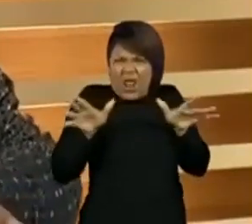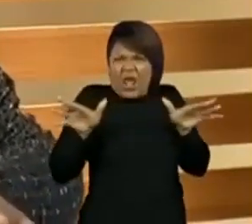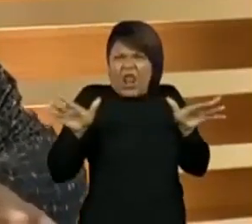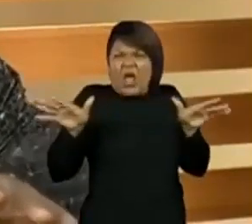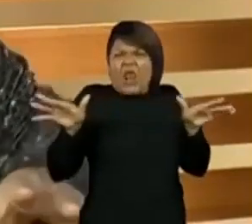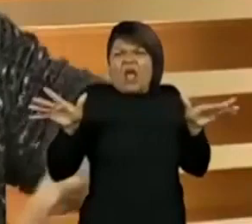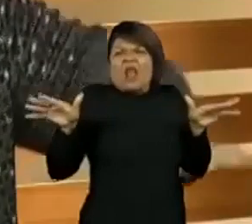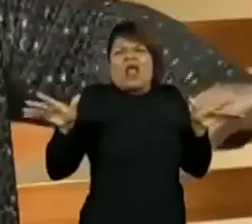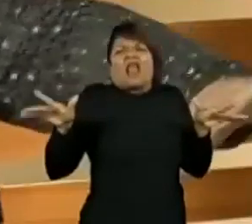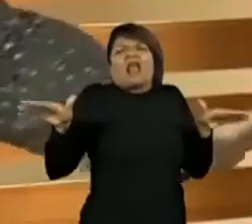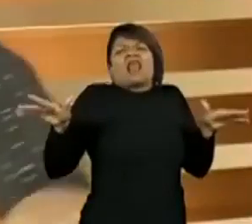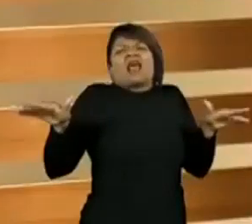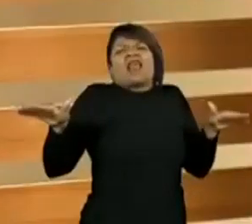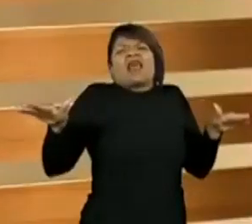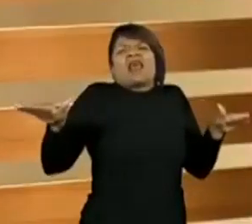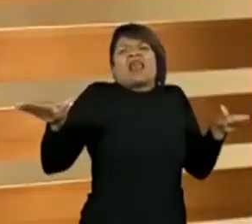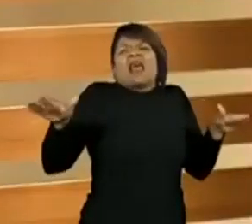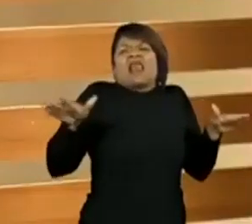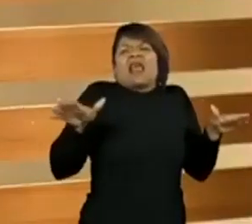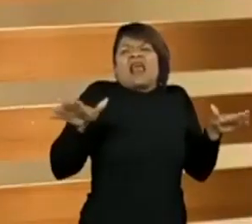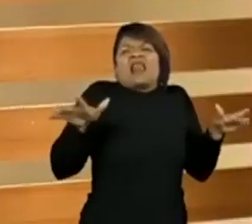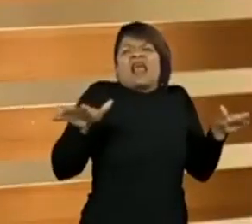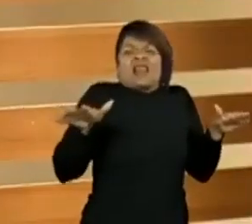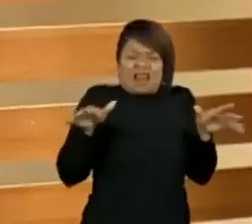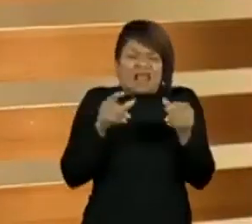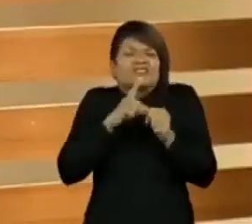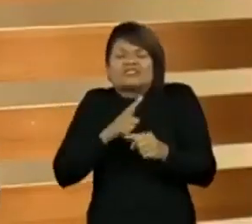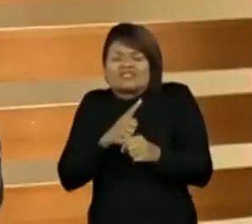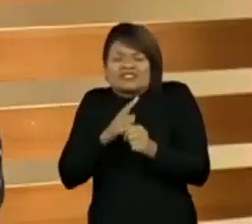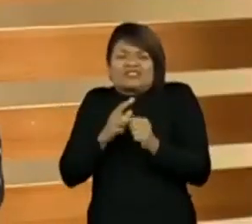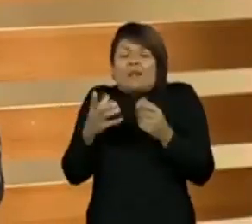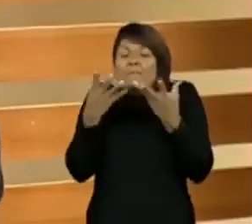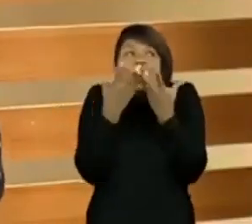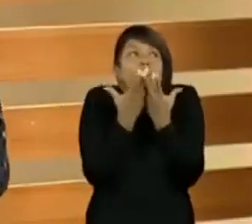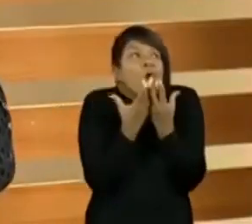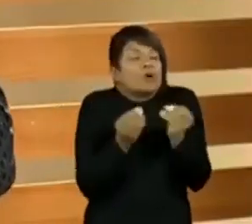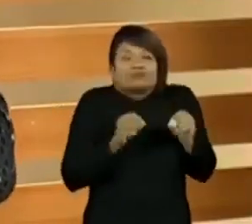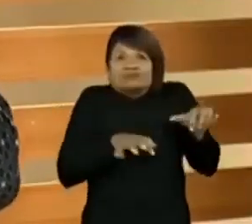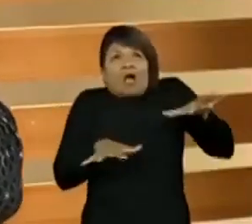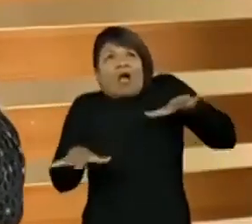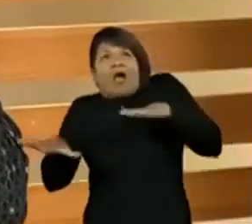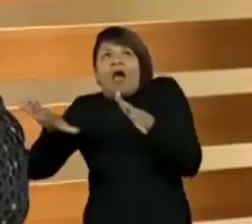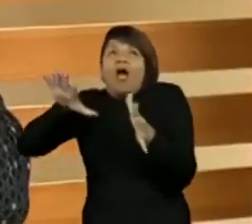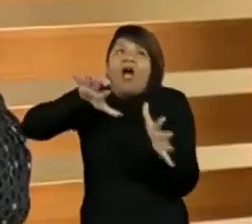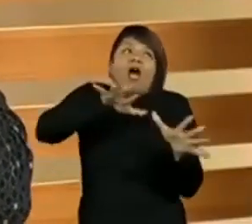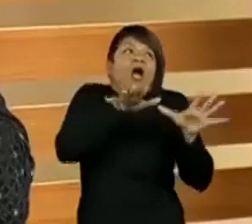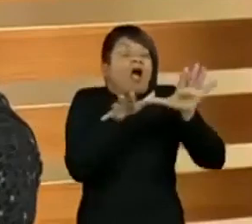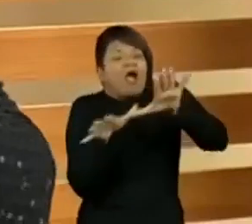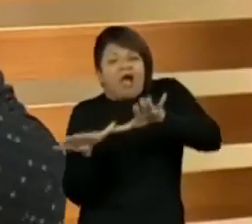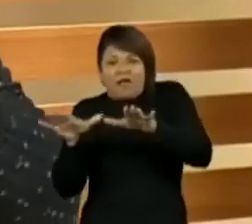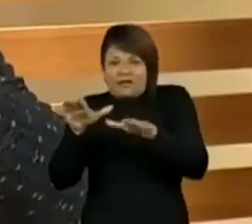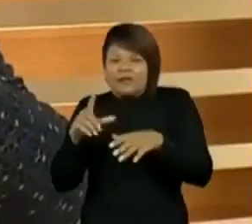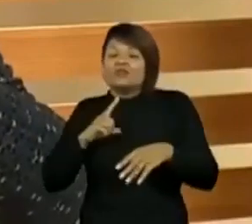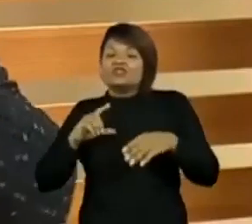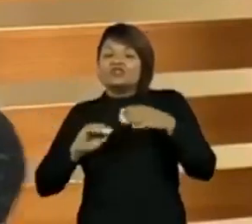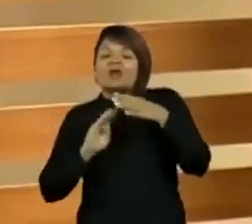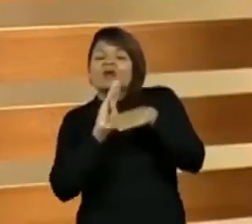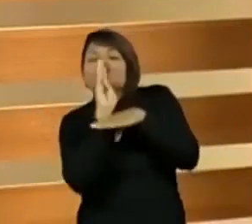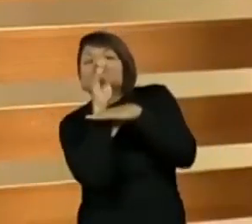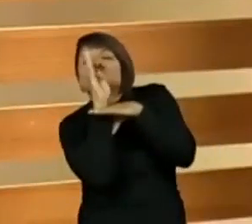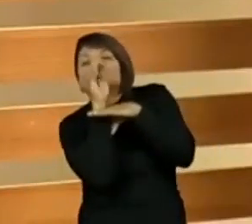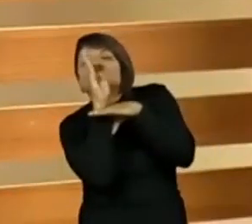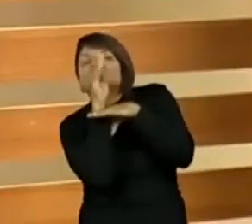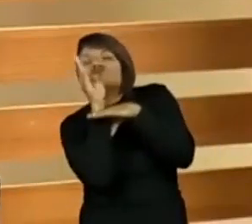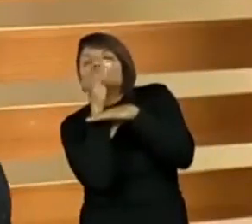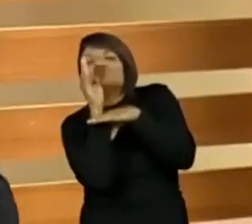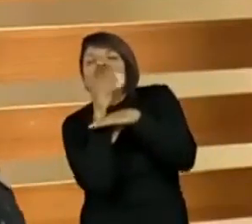nos céus e no mar vinha um golfinho lindo, carinhoso, com